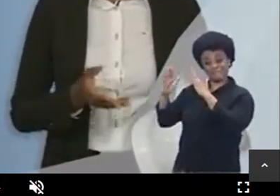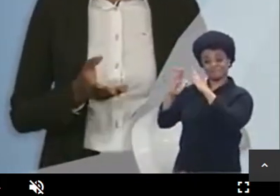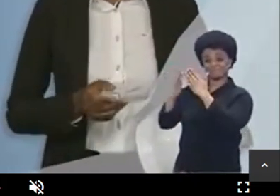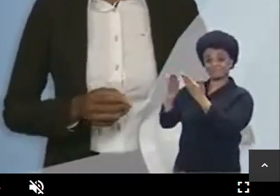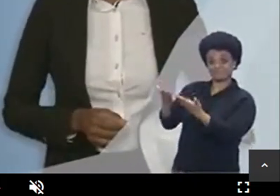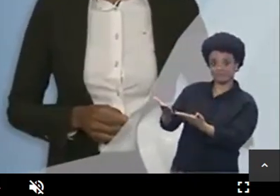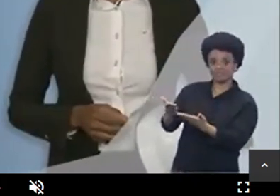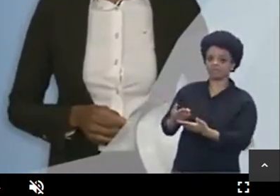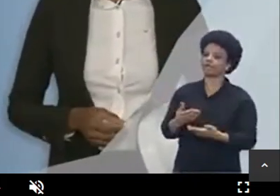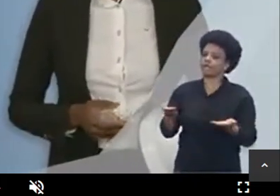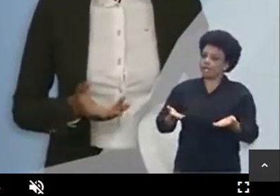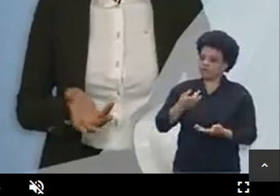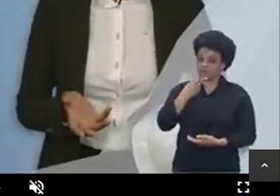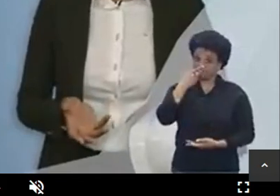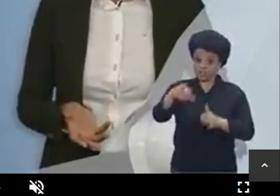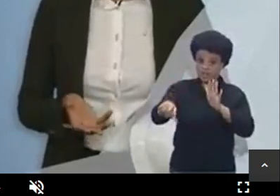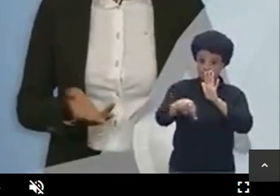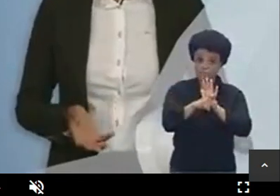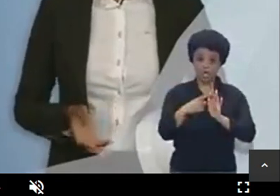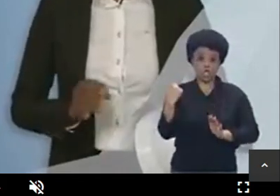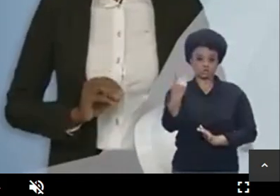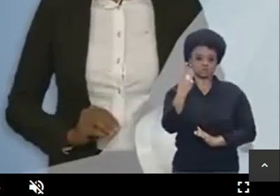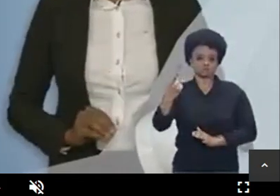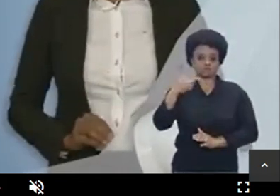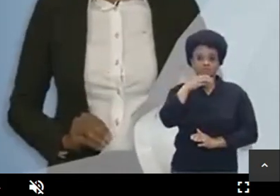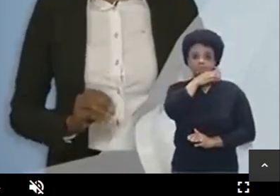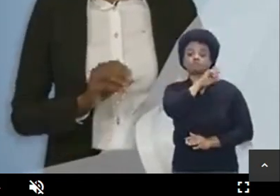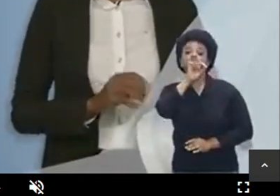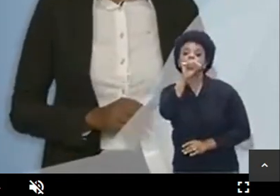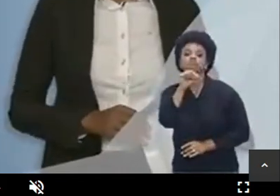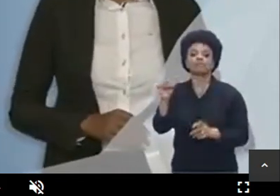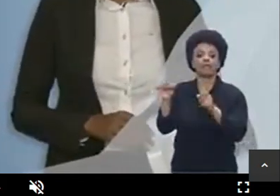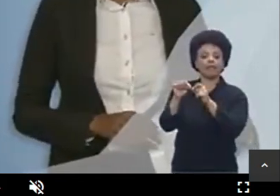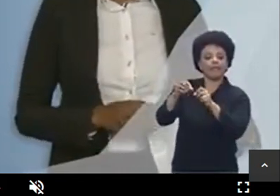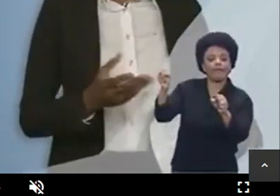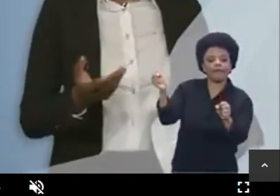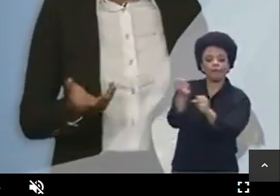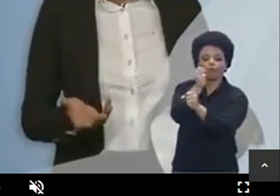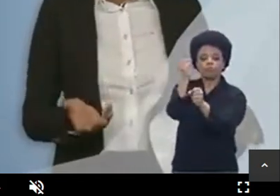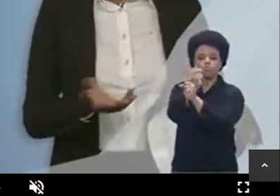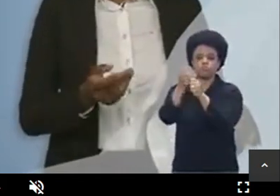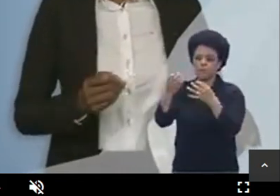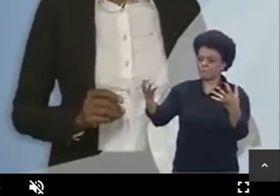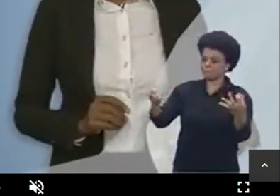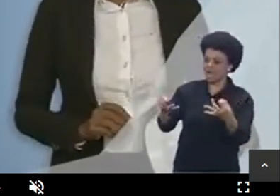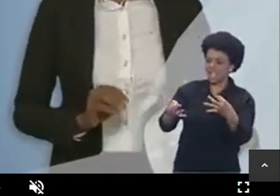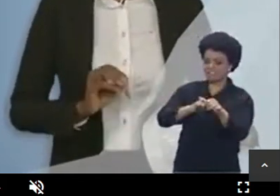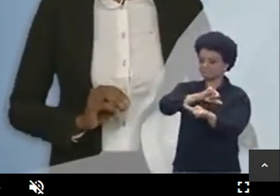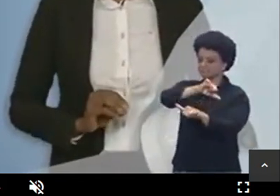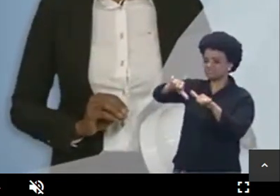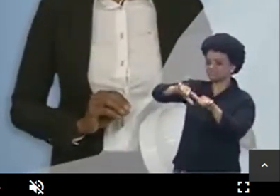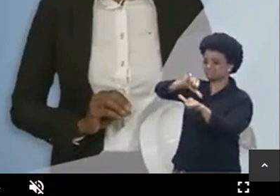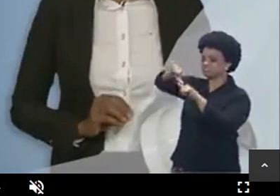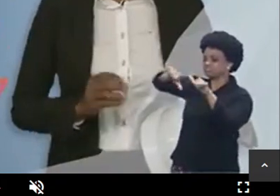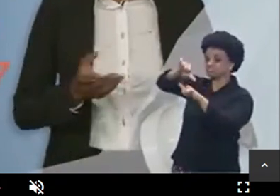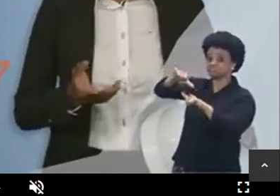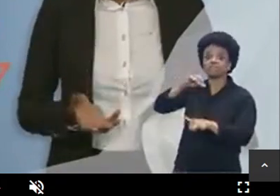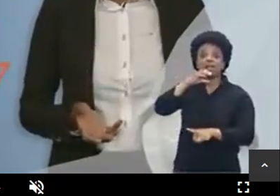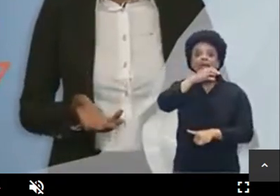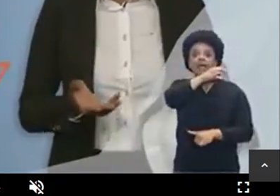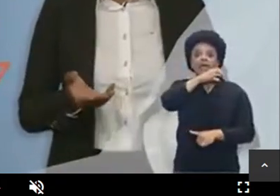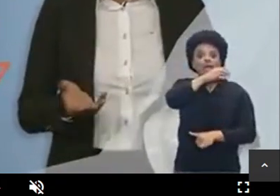ao isolamento térmico, o objetivo é tornar a construção adequada para as variações de temperatura, evitando o